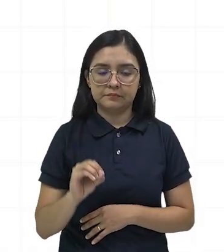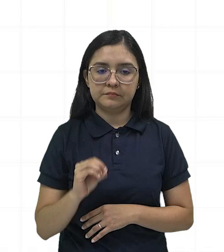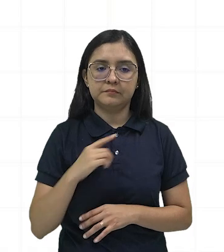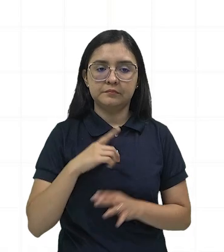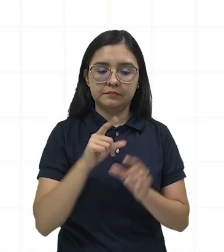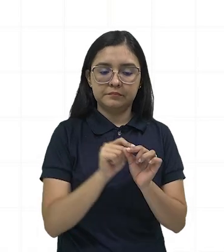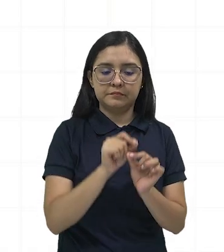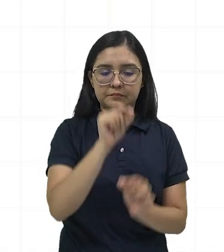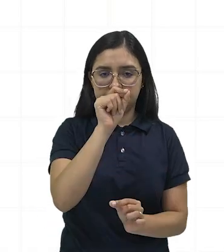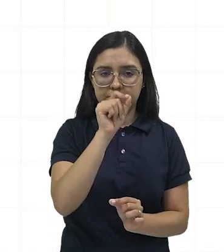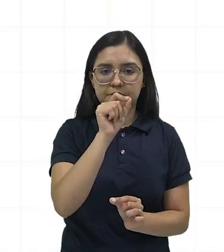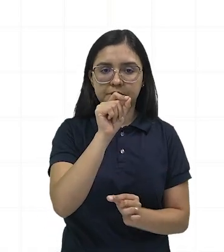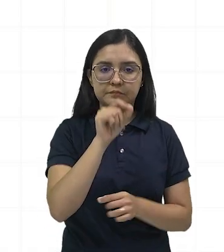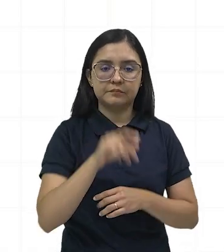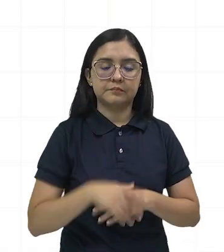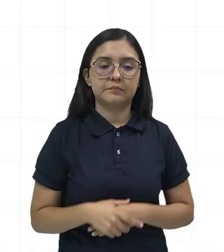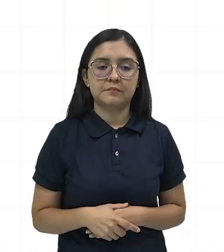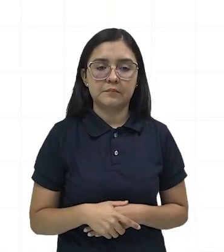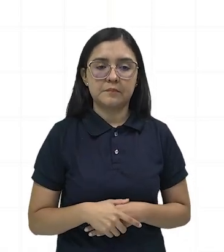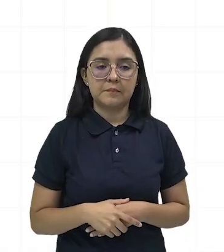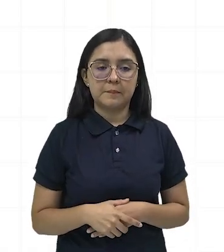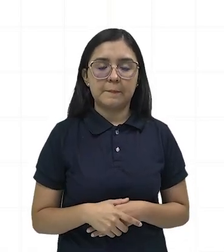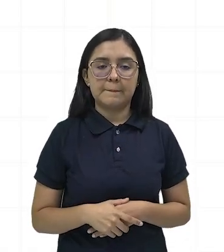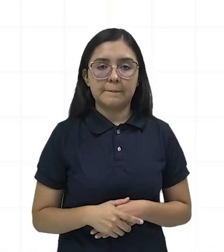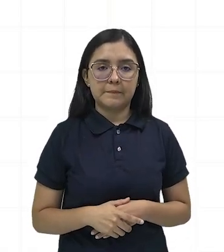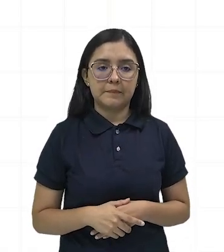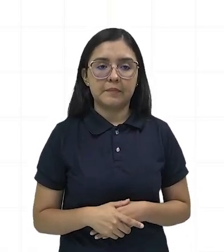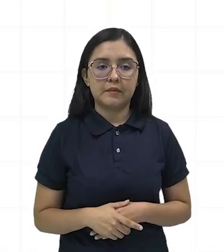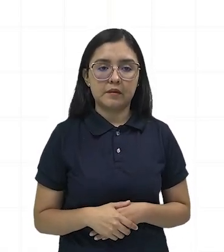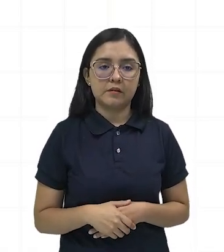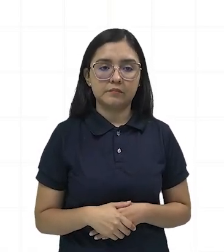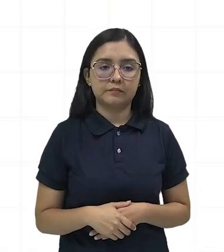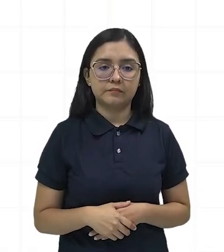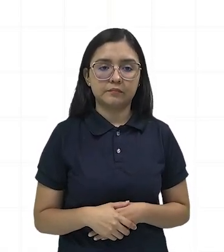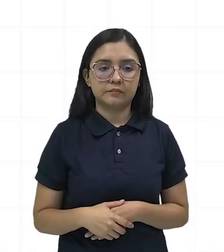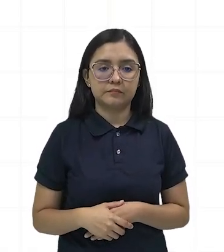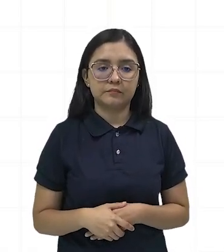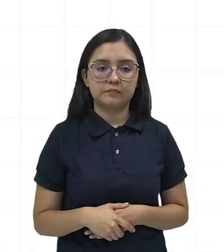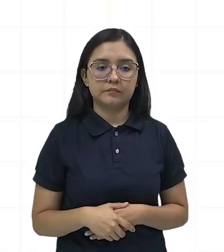8 decímetros de lado,